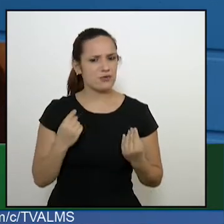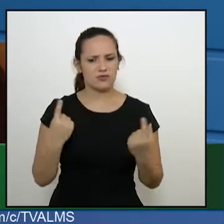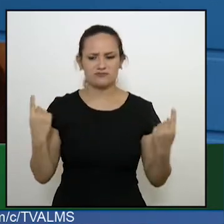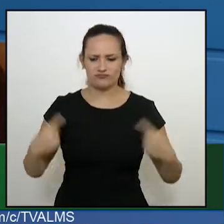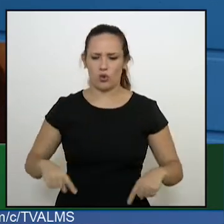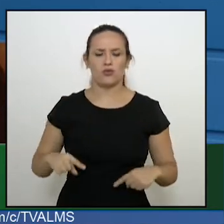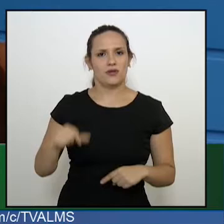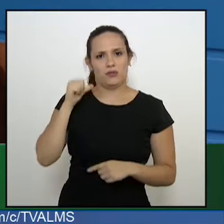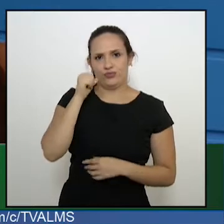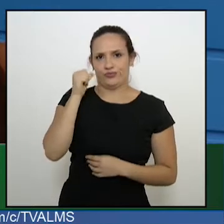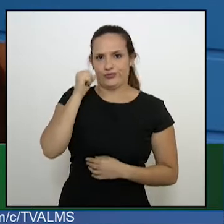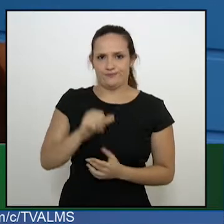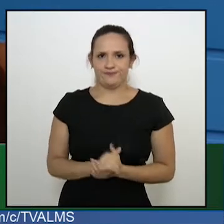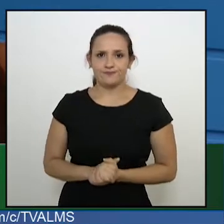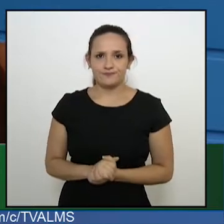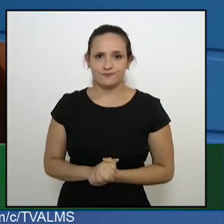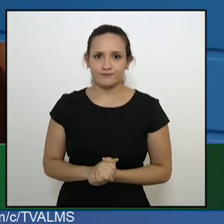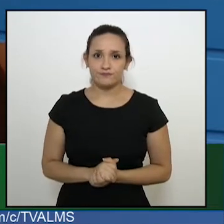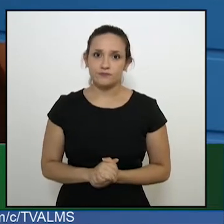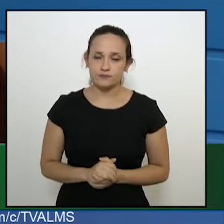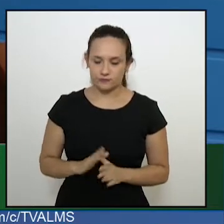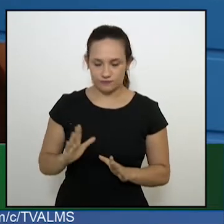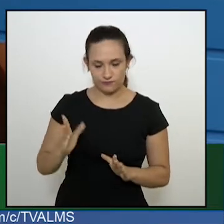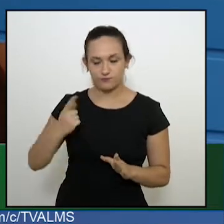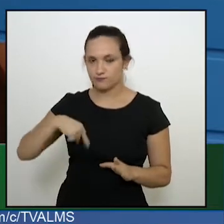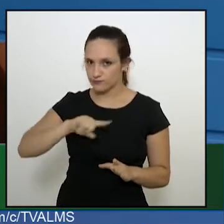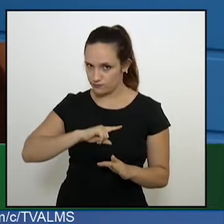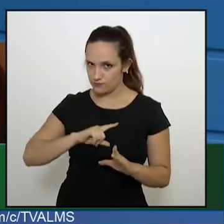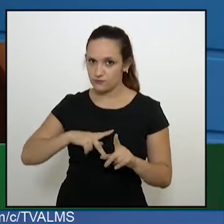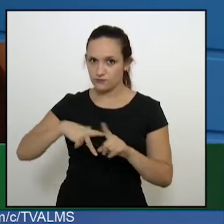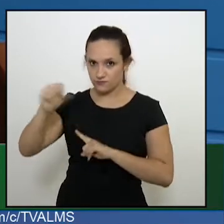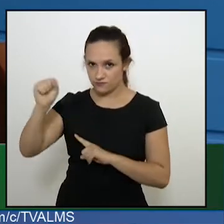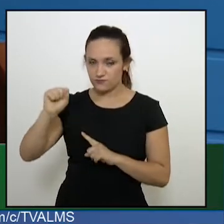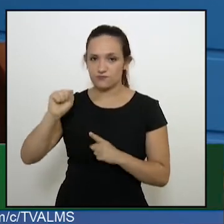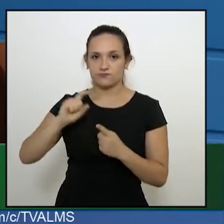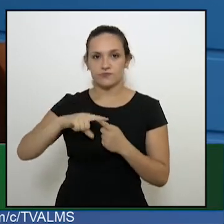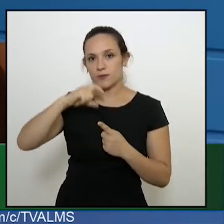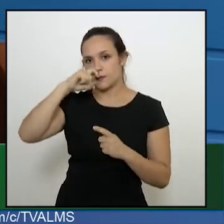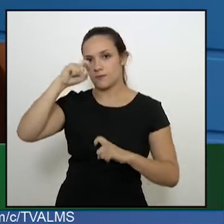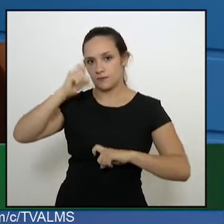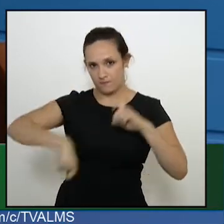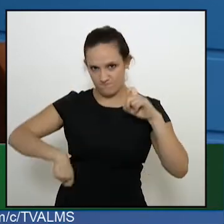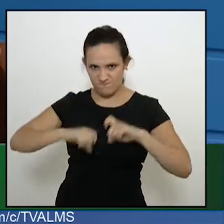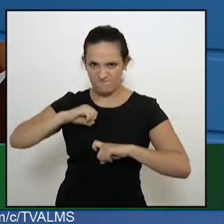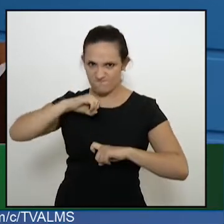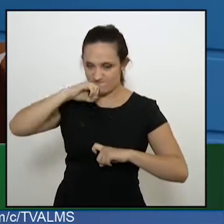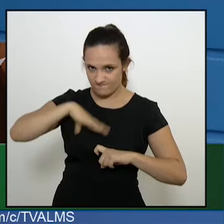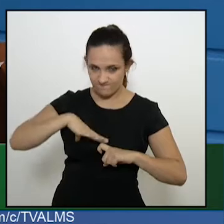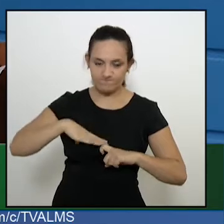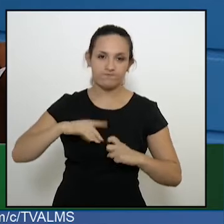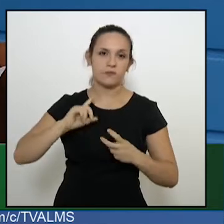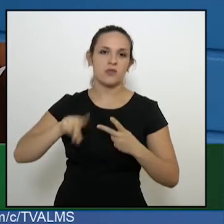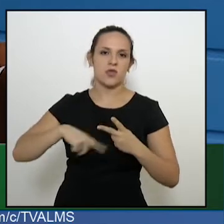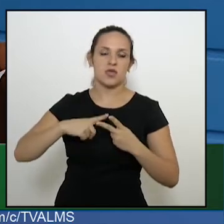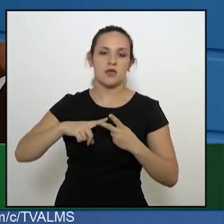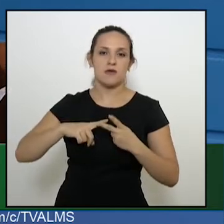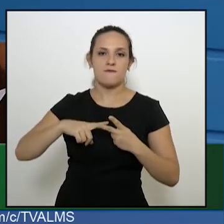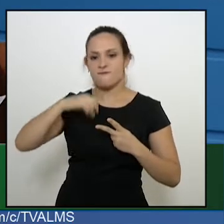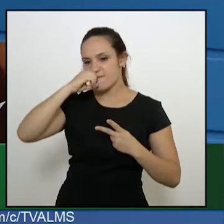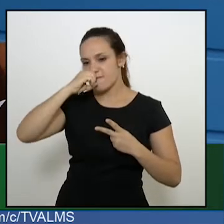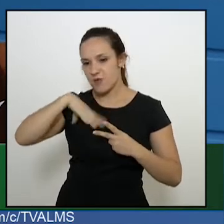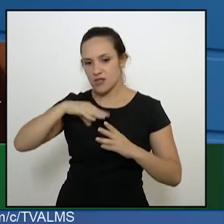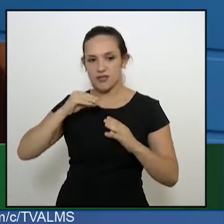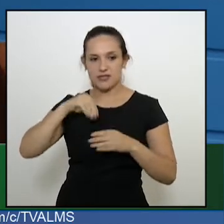mulheres. Nós somos campeões de estupros, de violência doméstica,